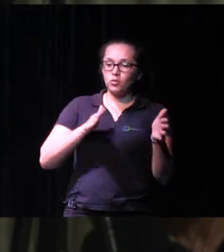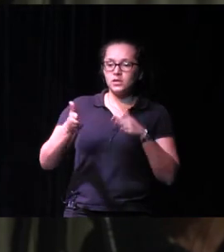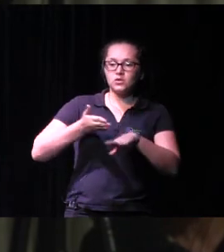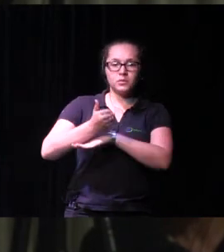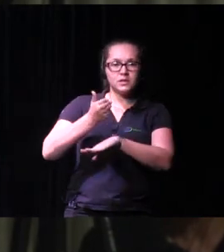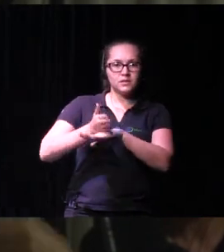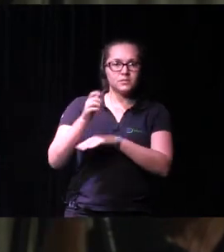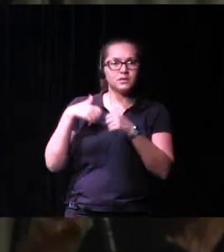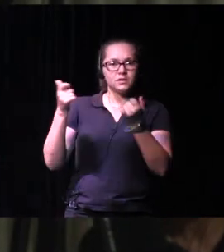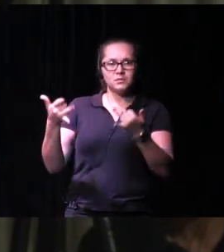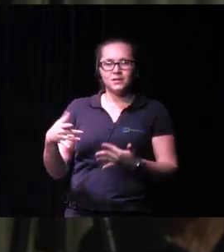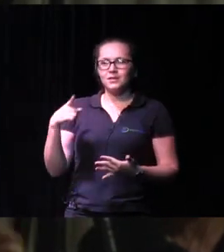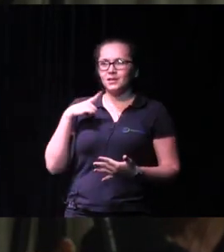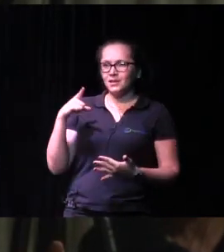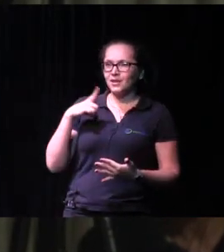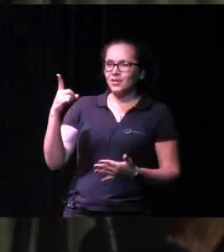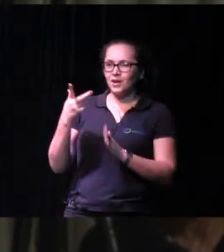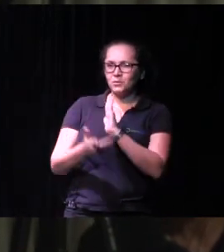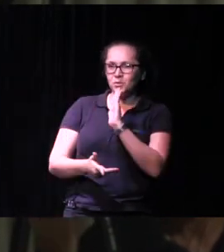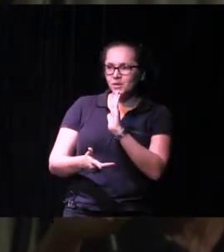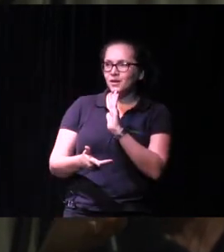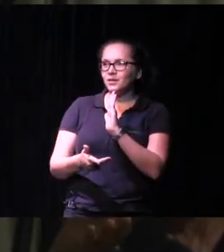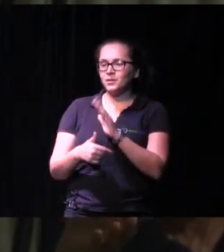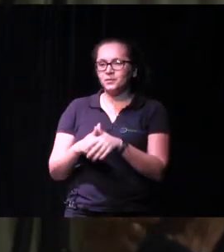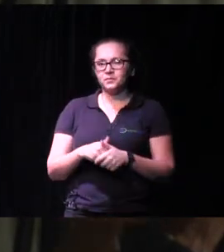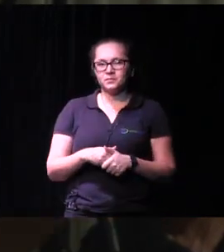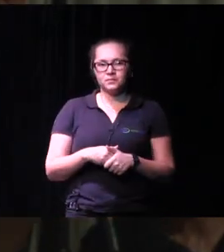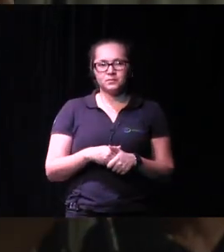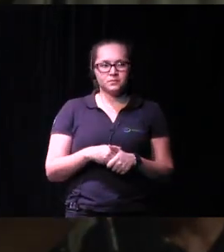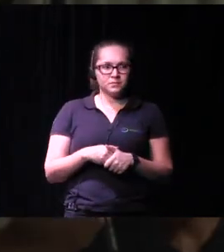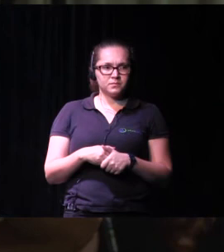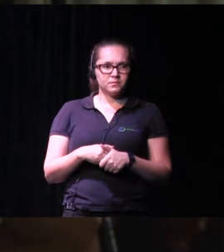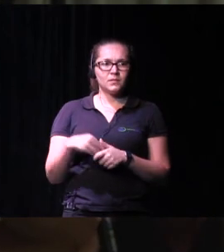processos participativos, que nem você descreveu que teve no seu projeto,